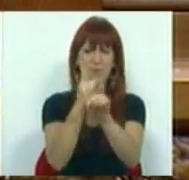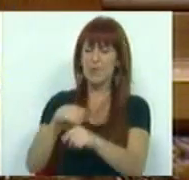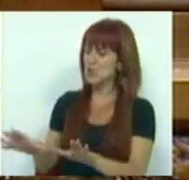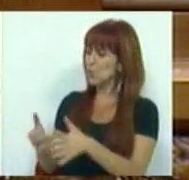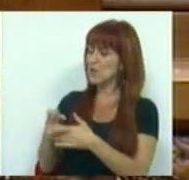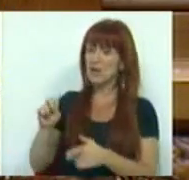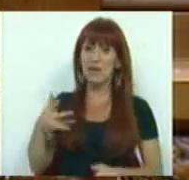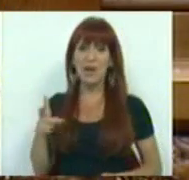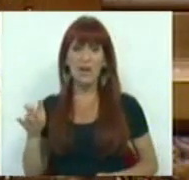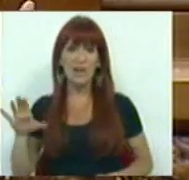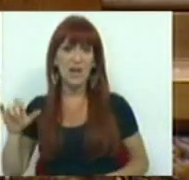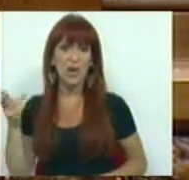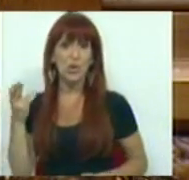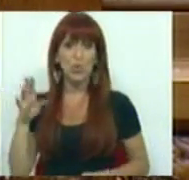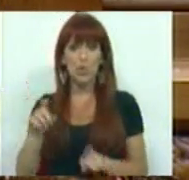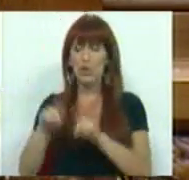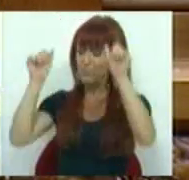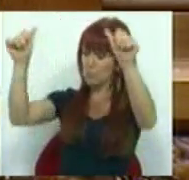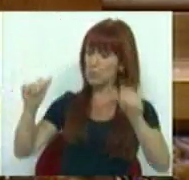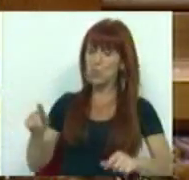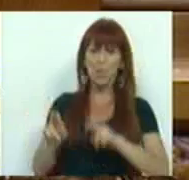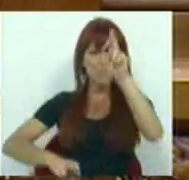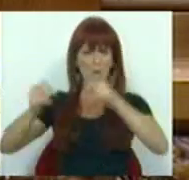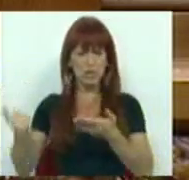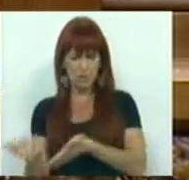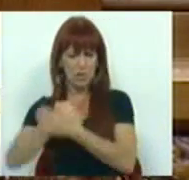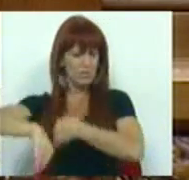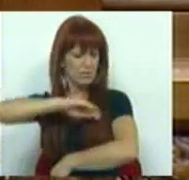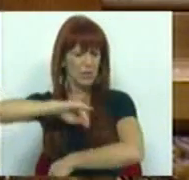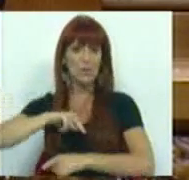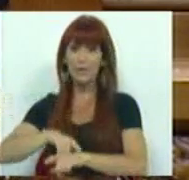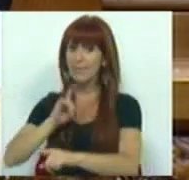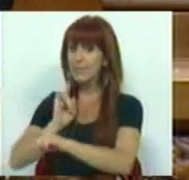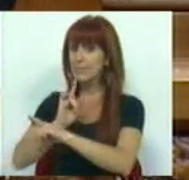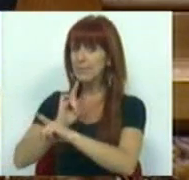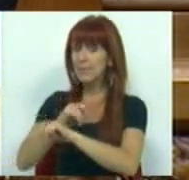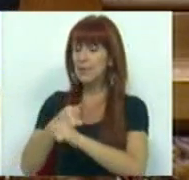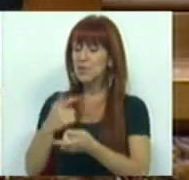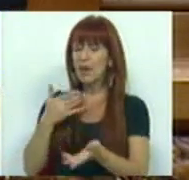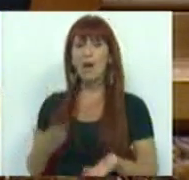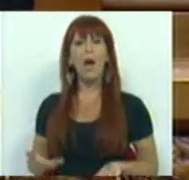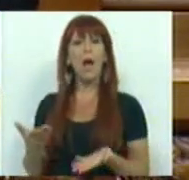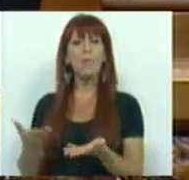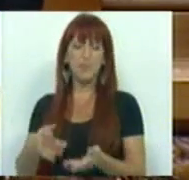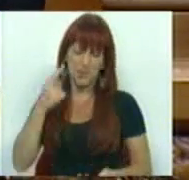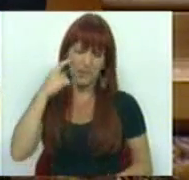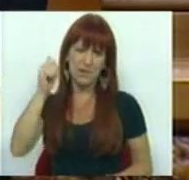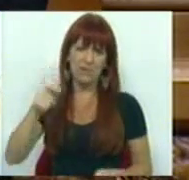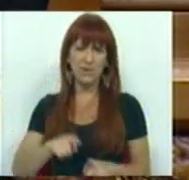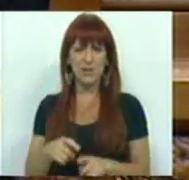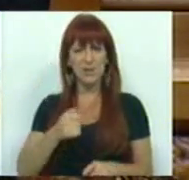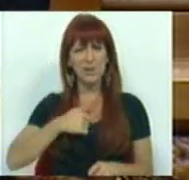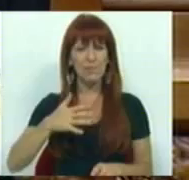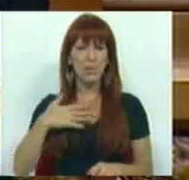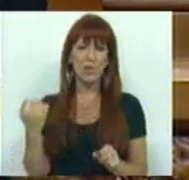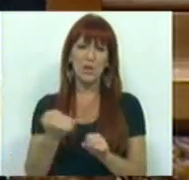grupo Reditos, empresa cotada em bolsa, com lucros, e que simultaneamente se apresenta, veja-se bem, como